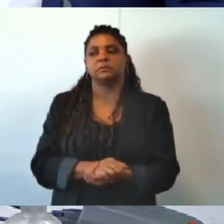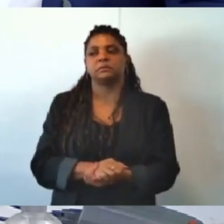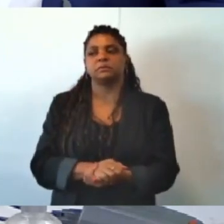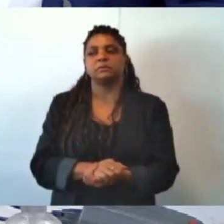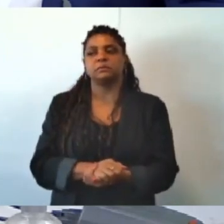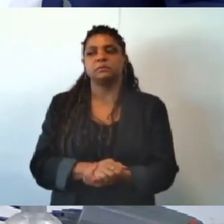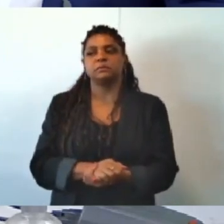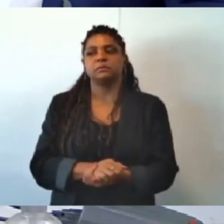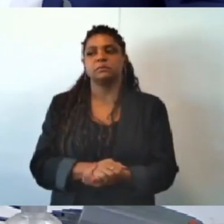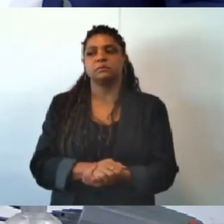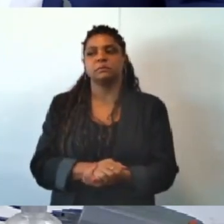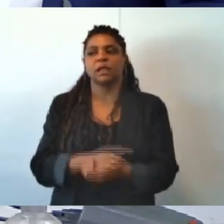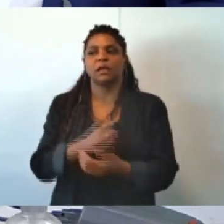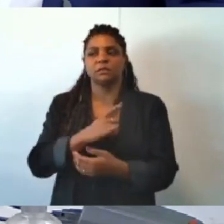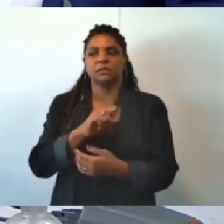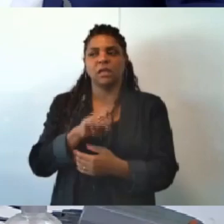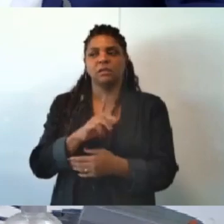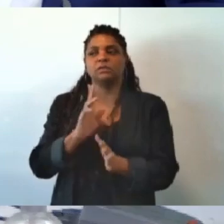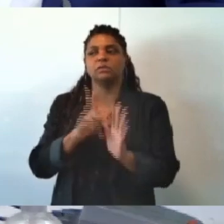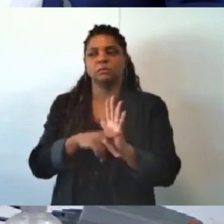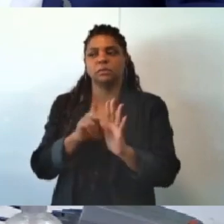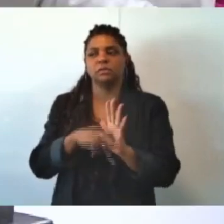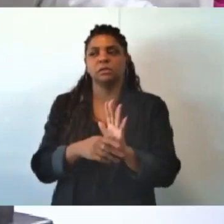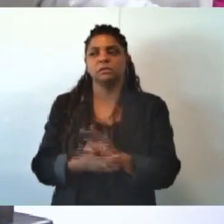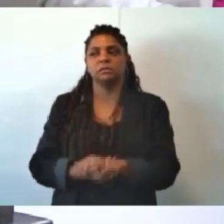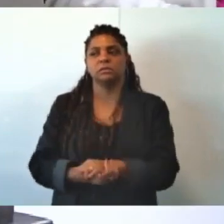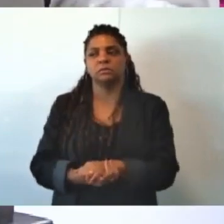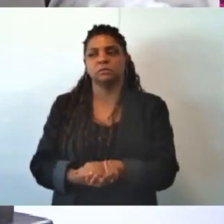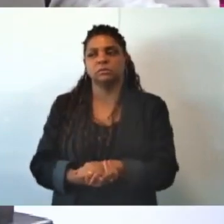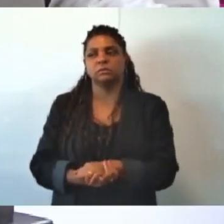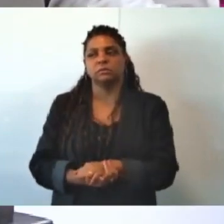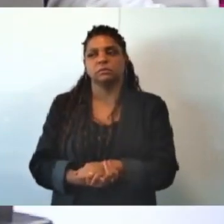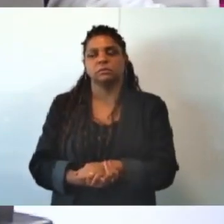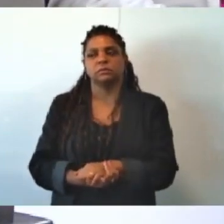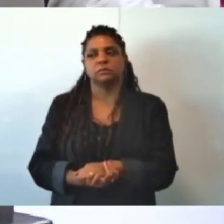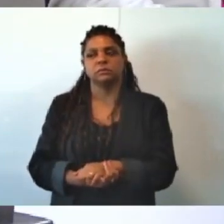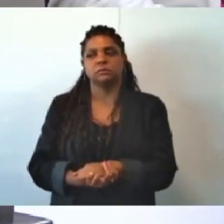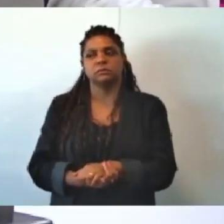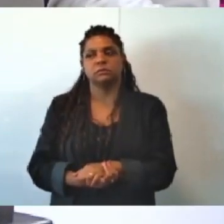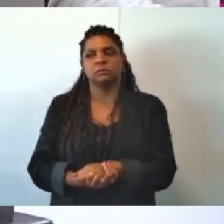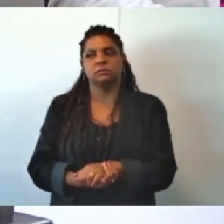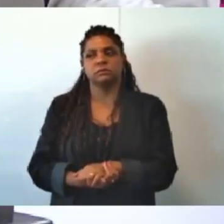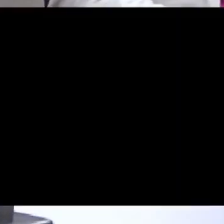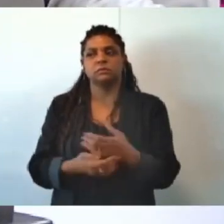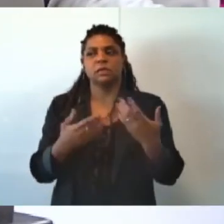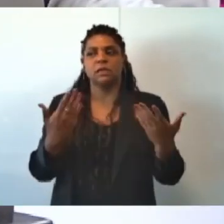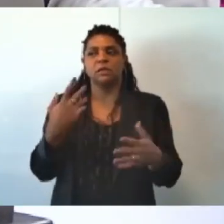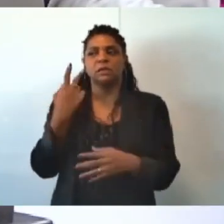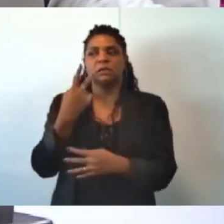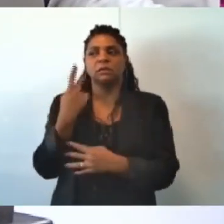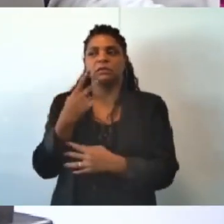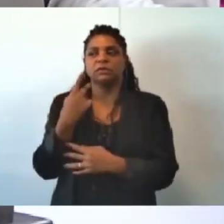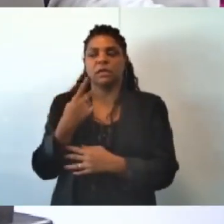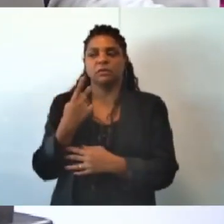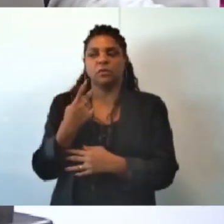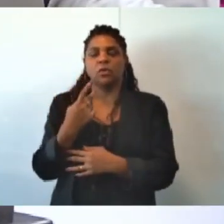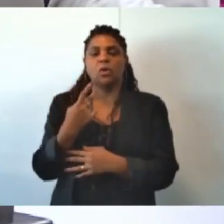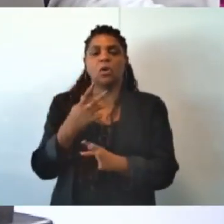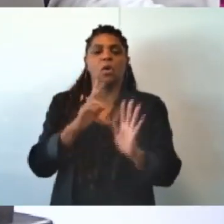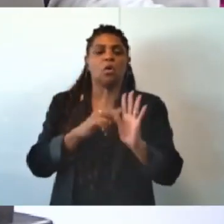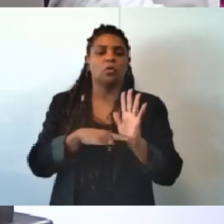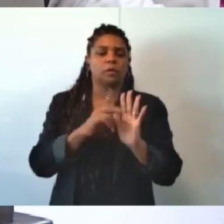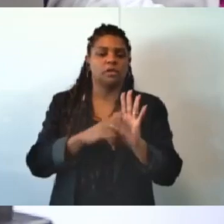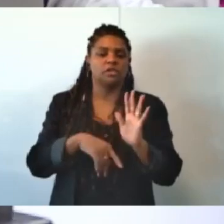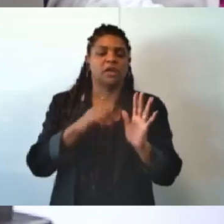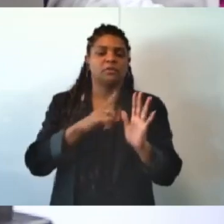tem isso no projeto? Ô, vereador. O projeto ele contempla quiosques. Nesses quiosques